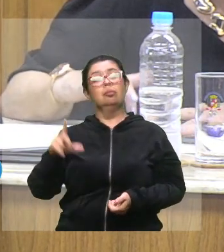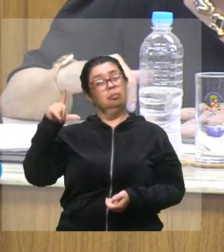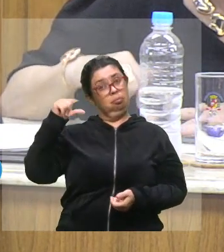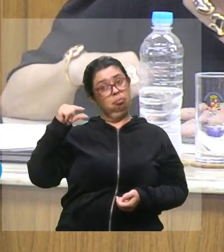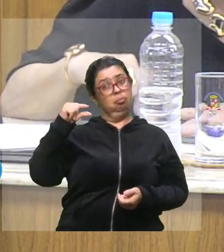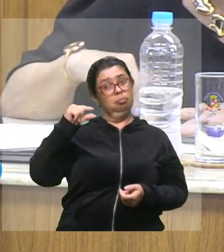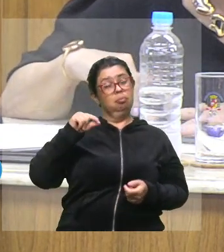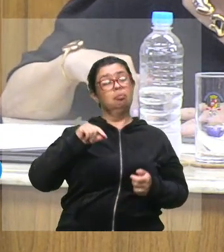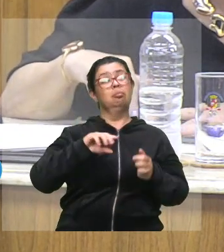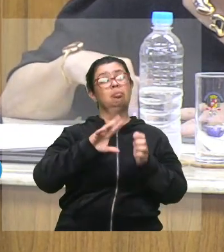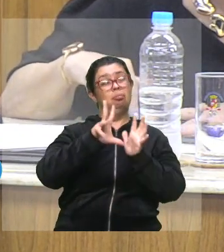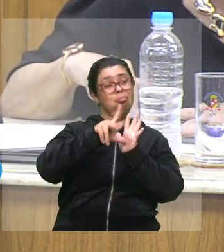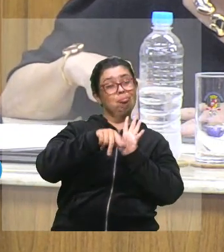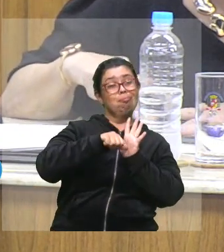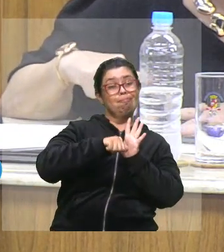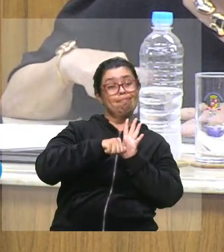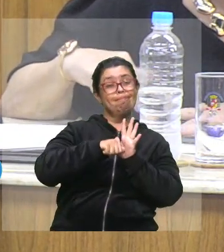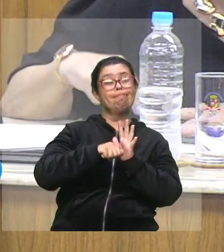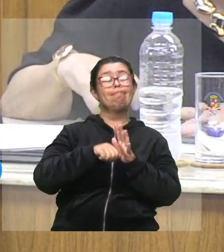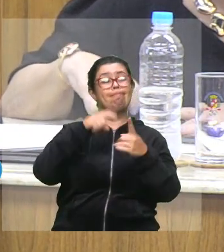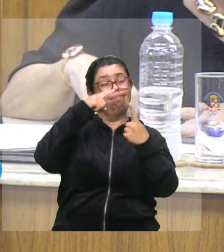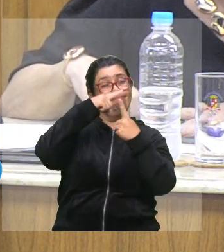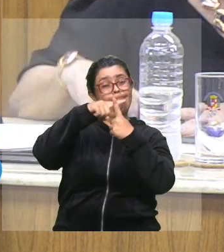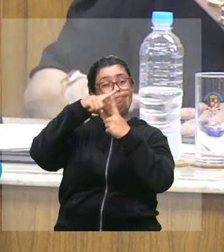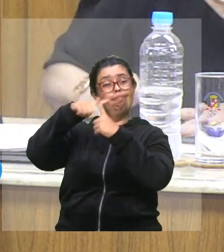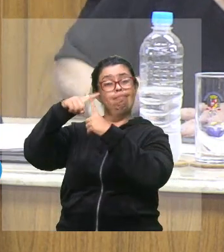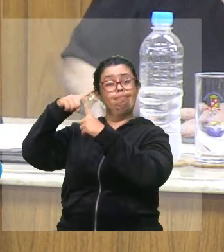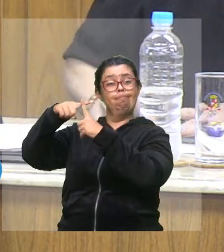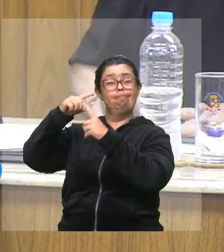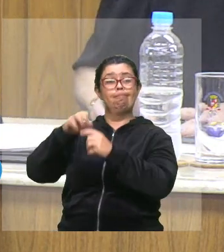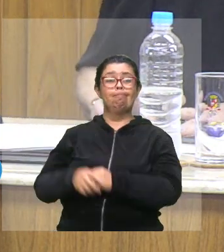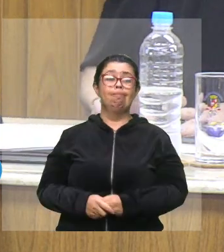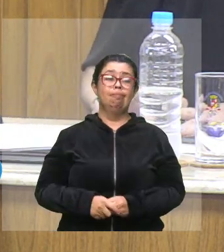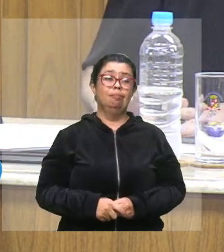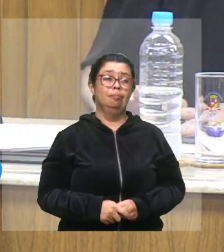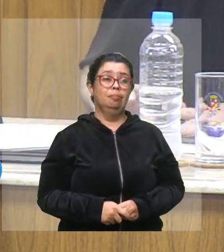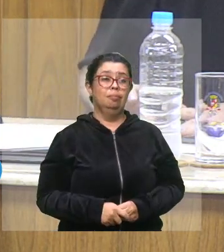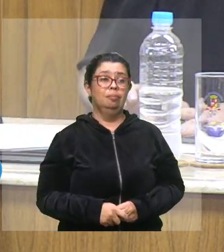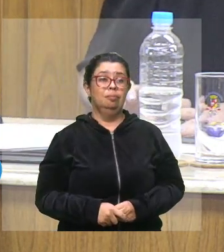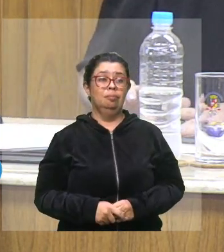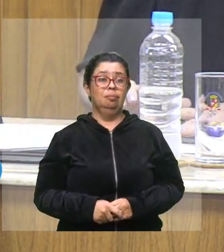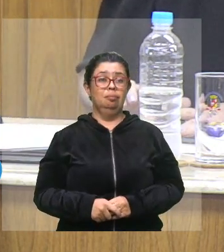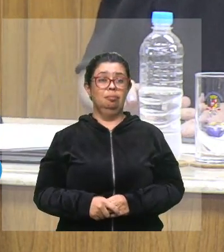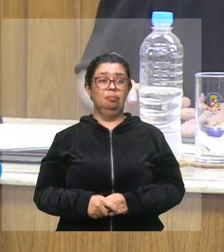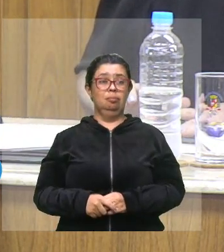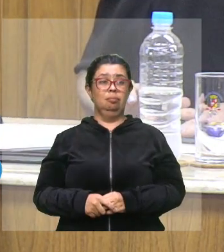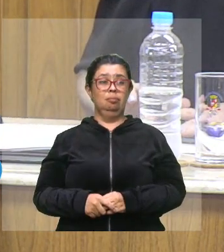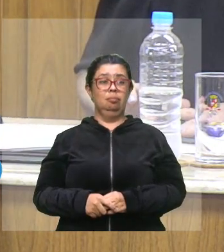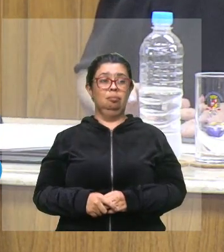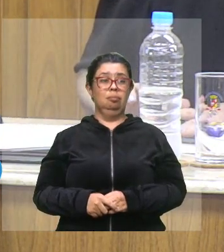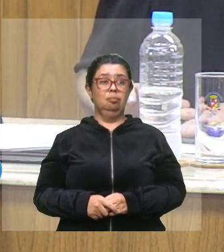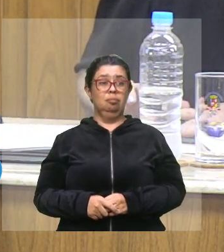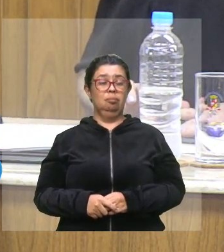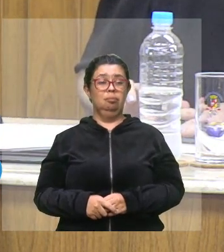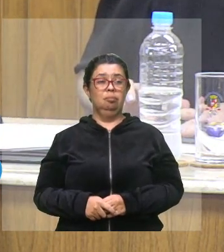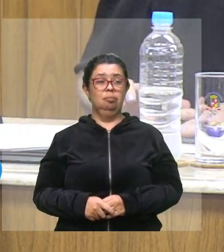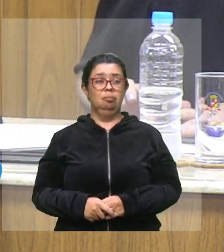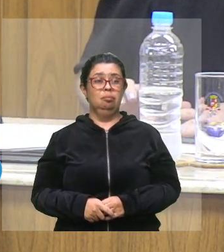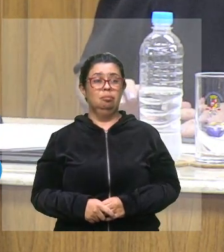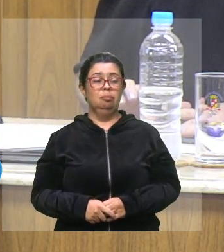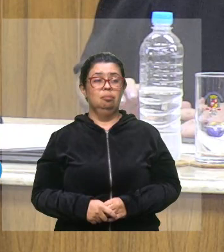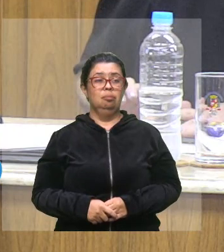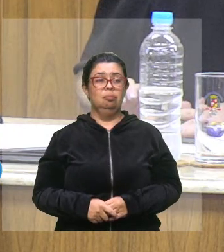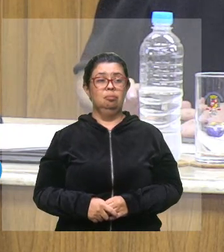ação desses vândalos, desses delinquentes que insistem em ultrajar